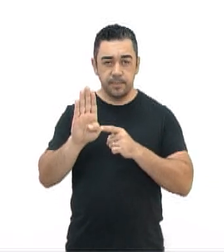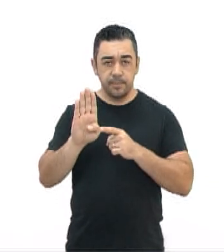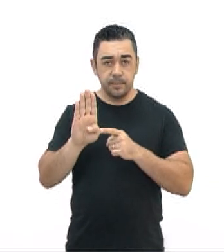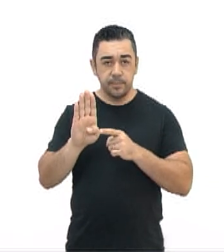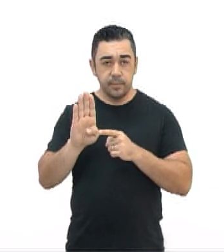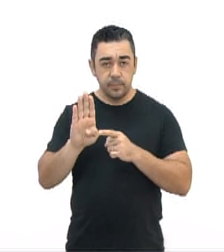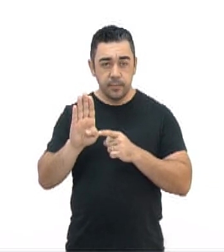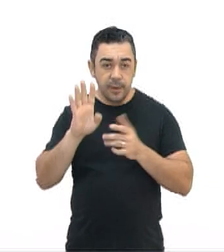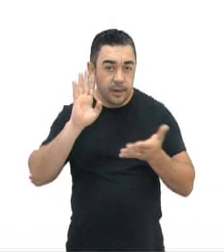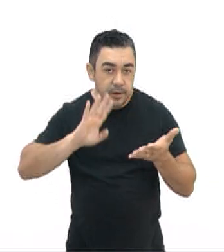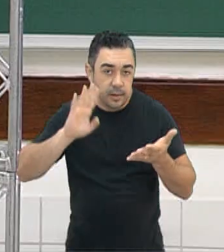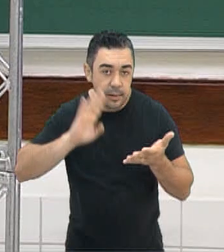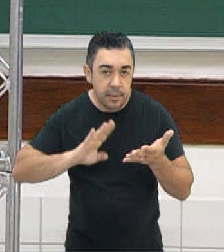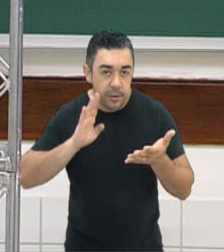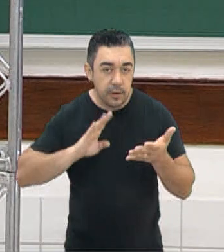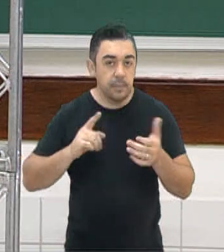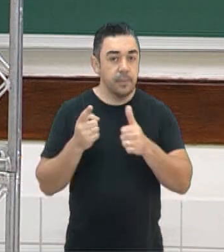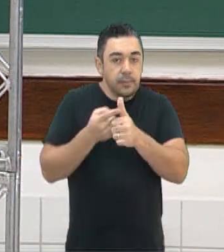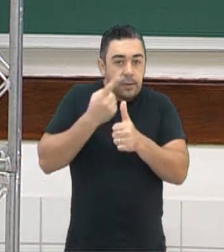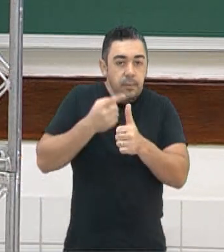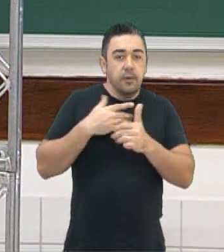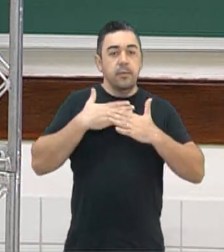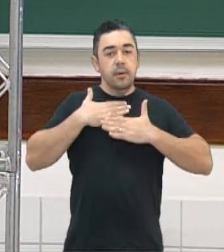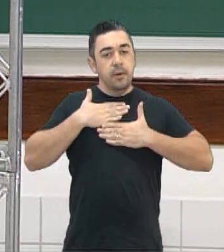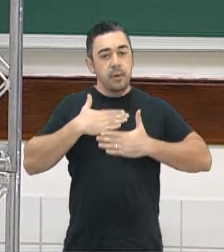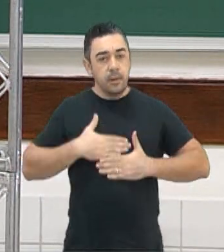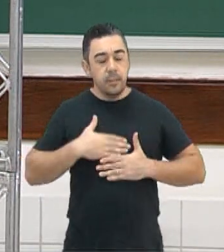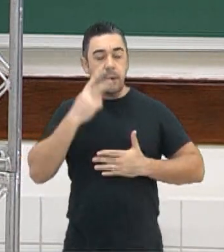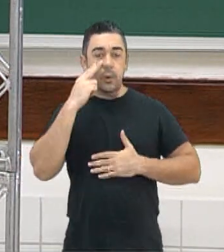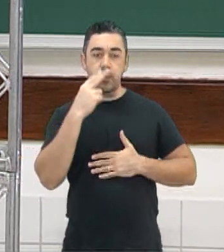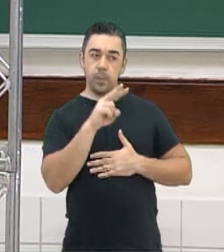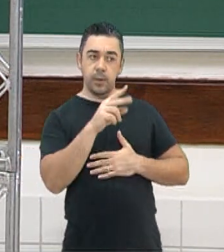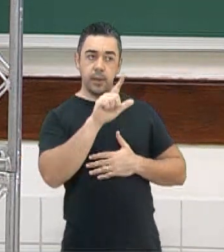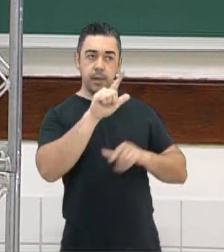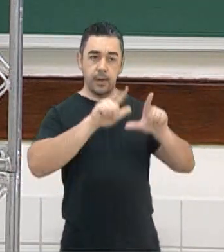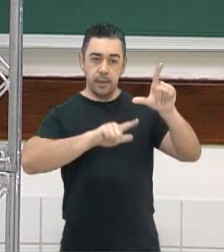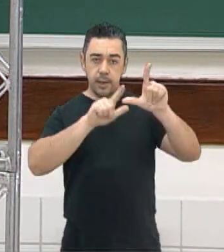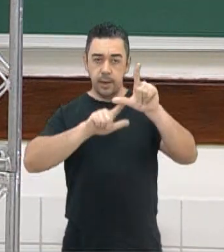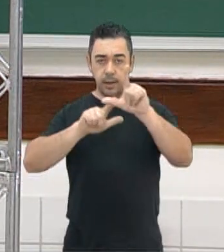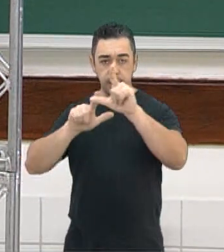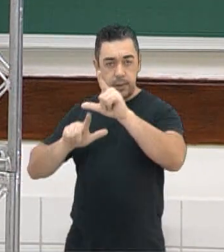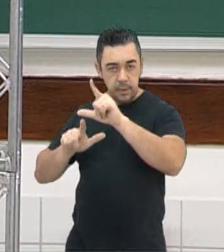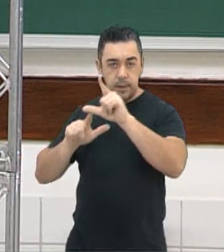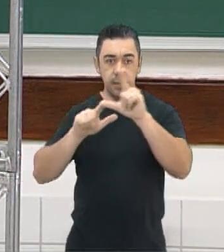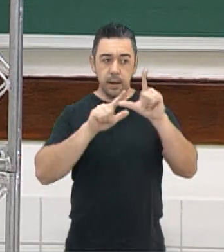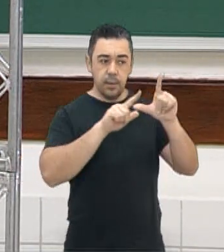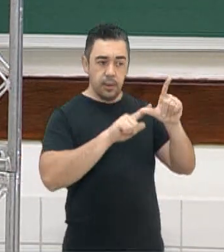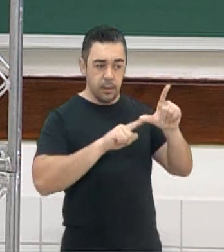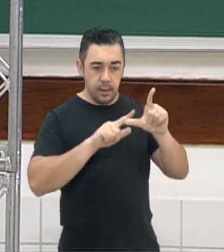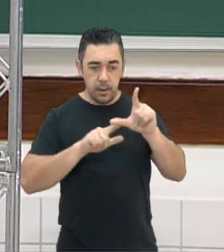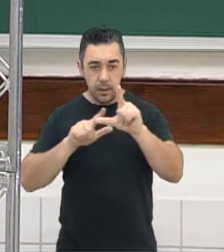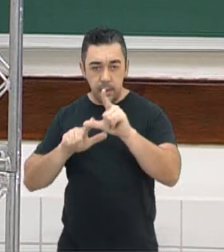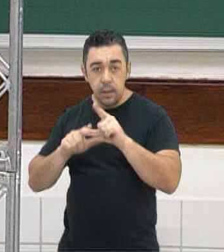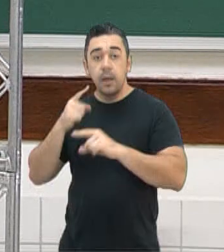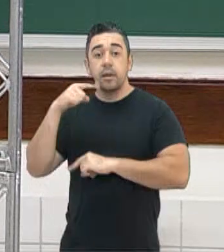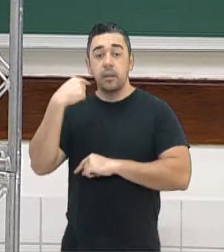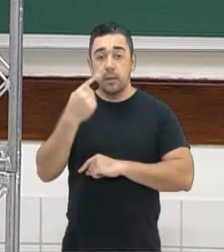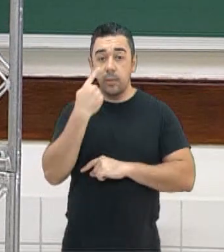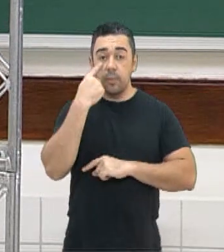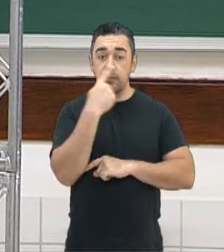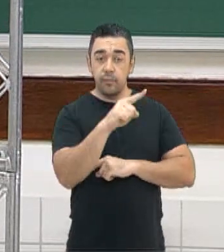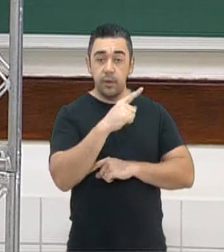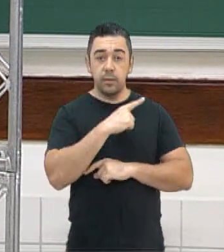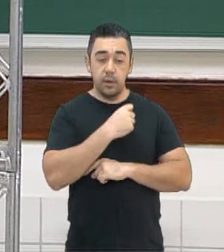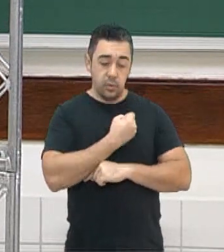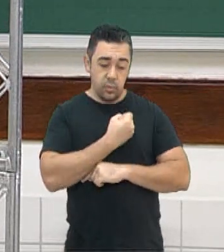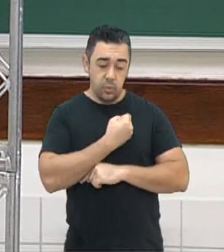fiz. Legal? Então, primeiro, com calma, olhamos a parte literal, depois olhamos se tem sinal, a parte numérica,